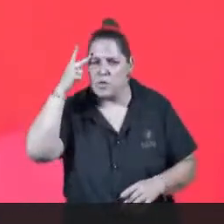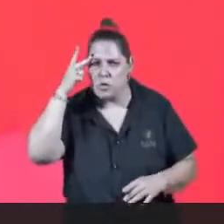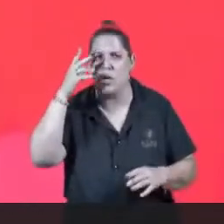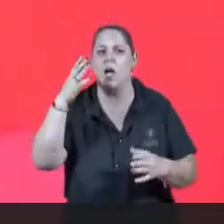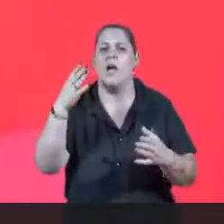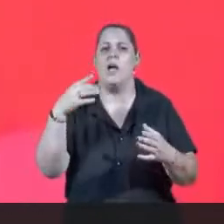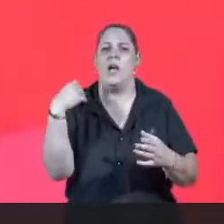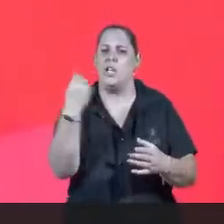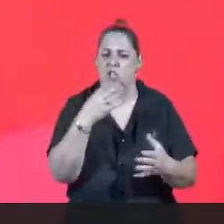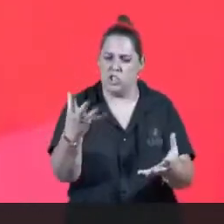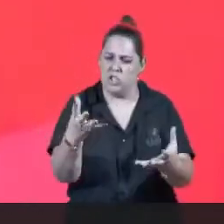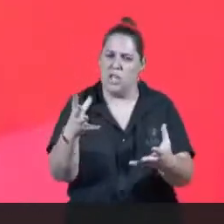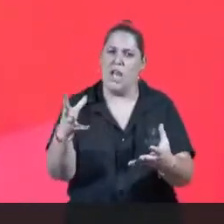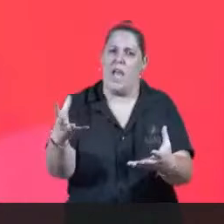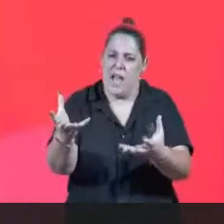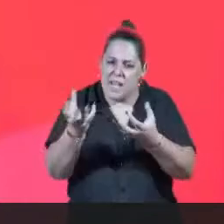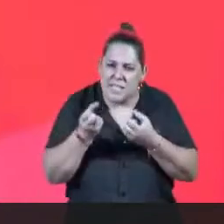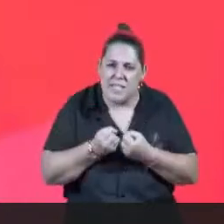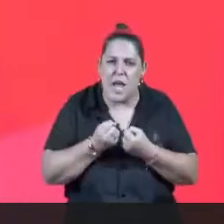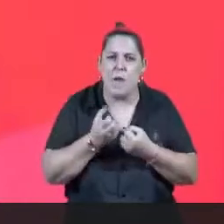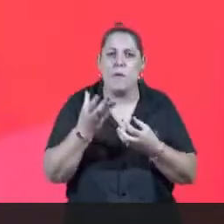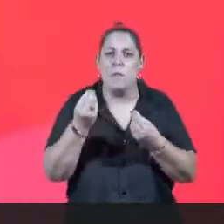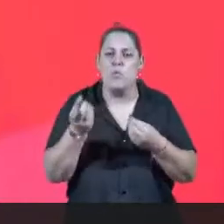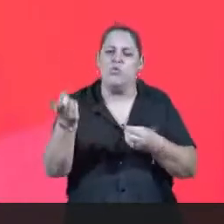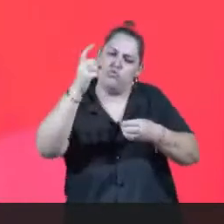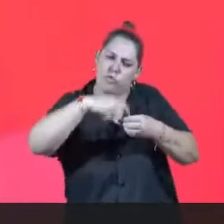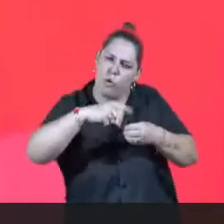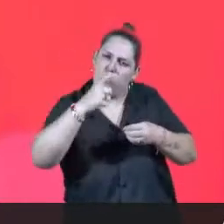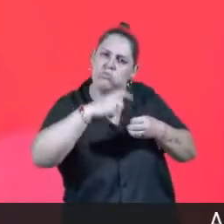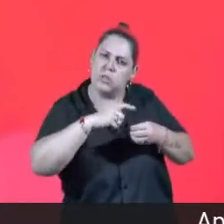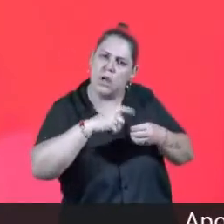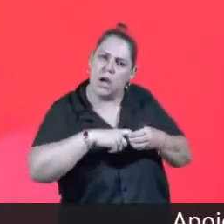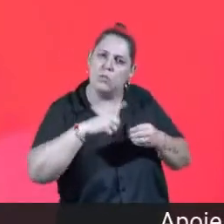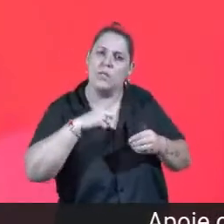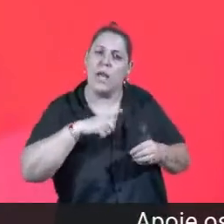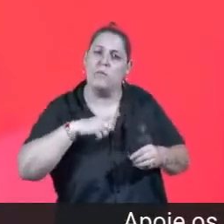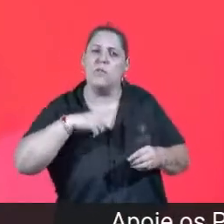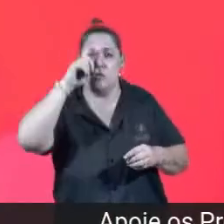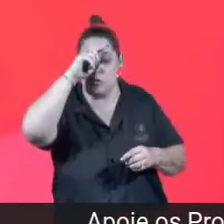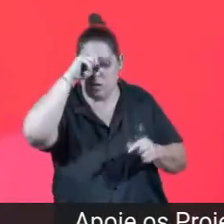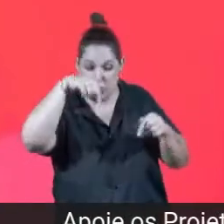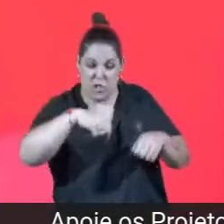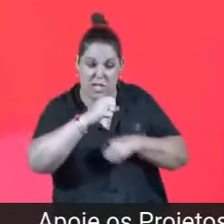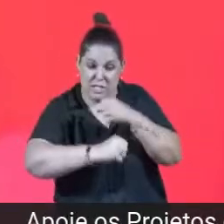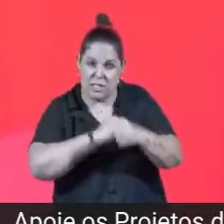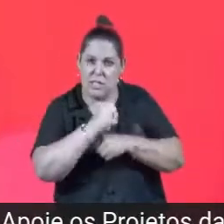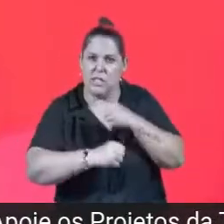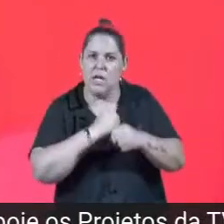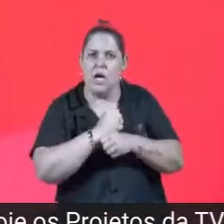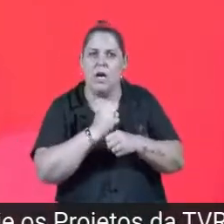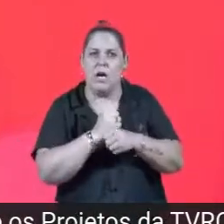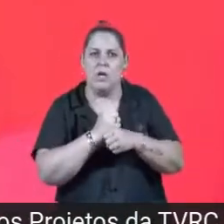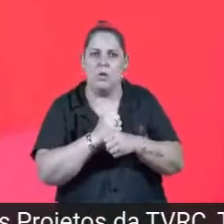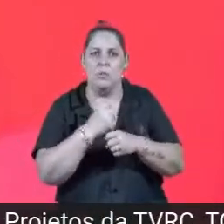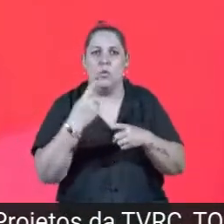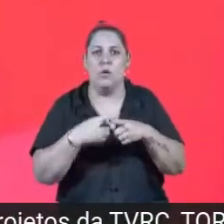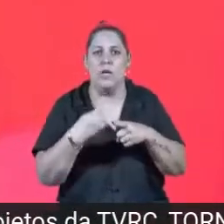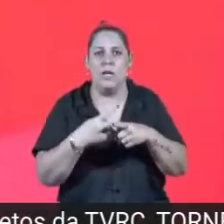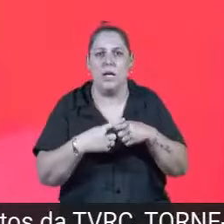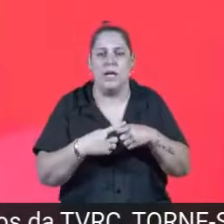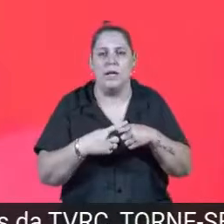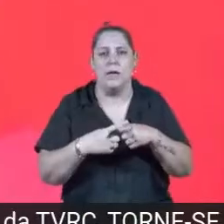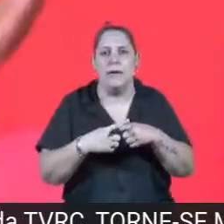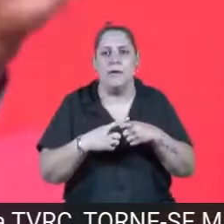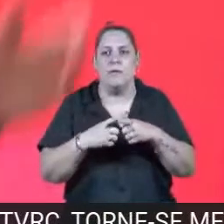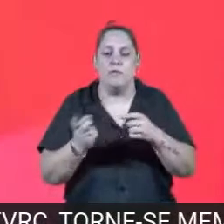estão voltando. É importante, porque nós temos um grande desafio esse ano, é colocar o ex-presidente Lula na presidência